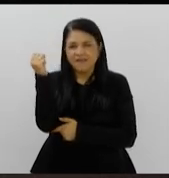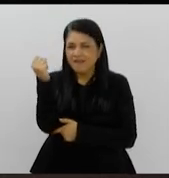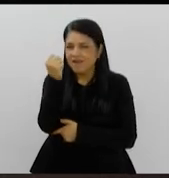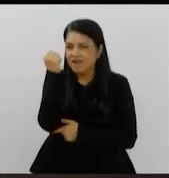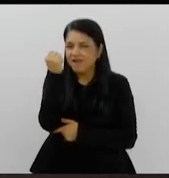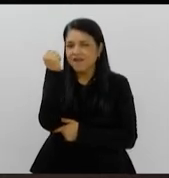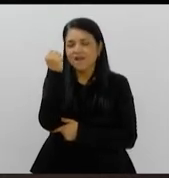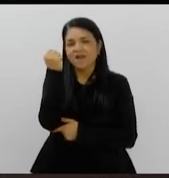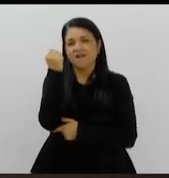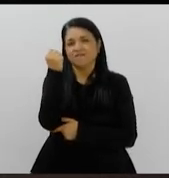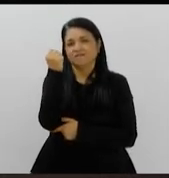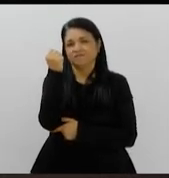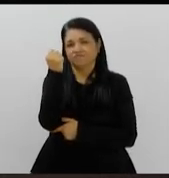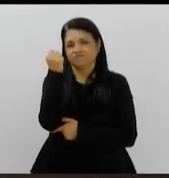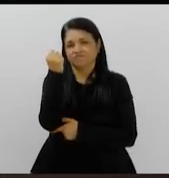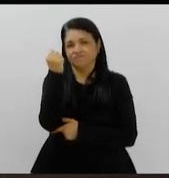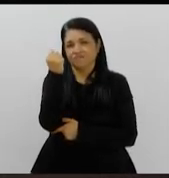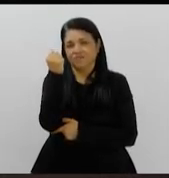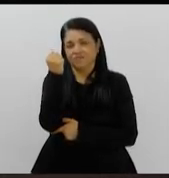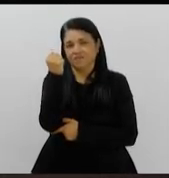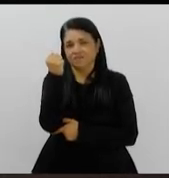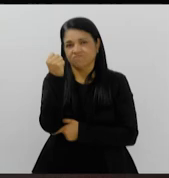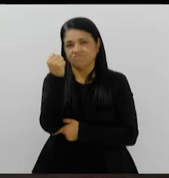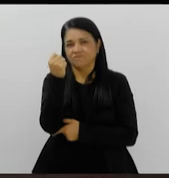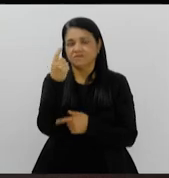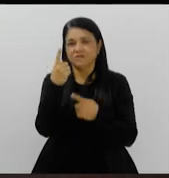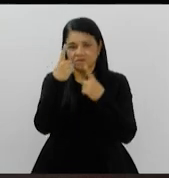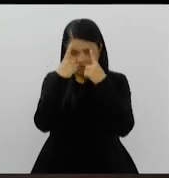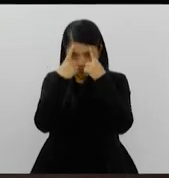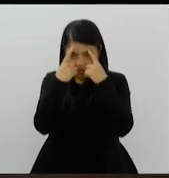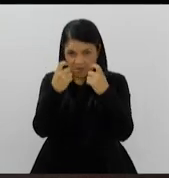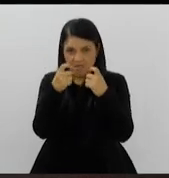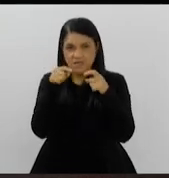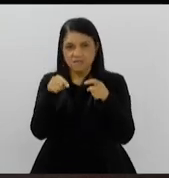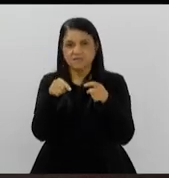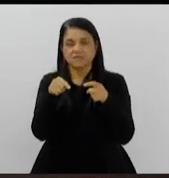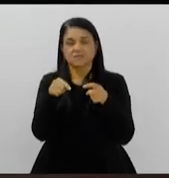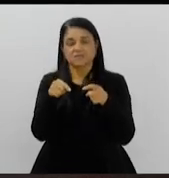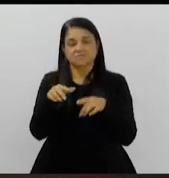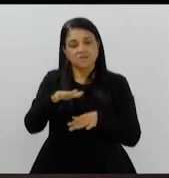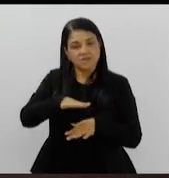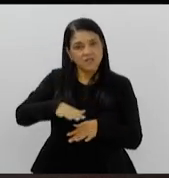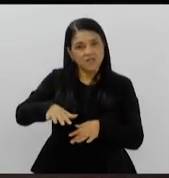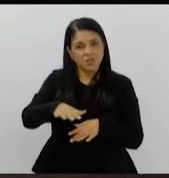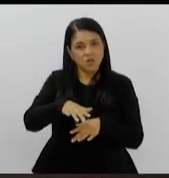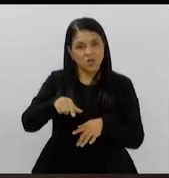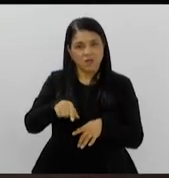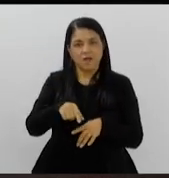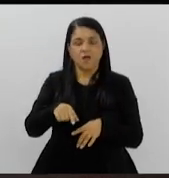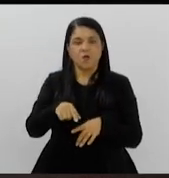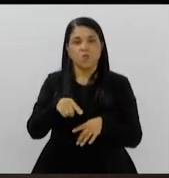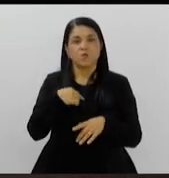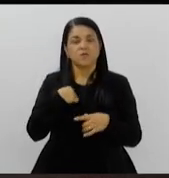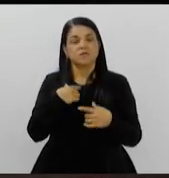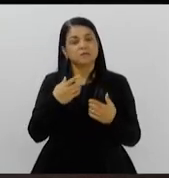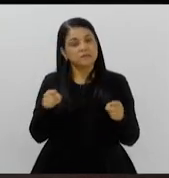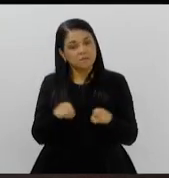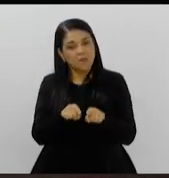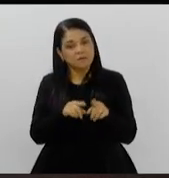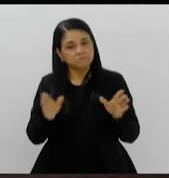de direitos humanos cometidas no local e promover o debate público sobre